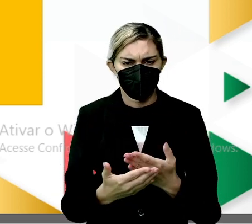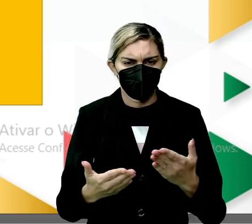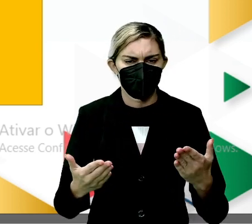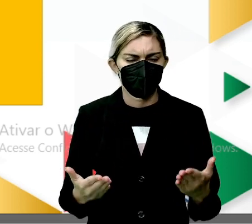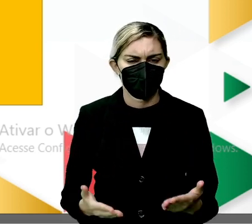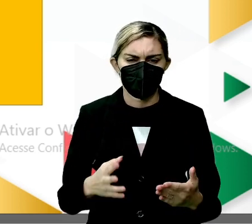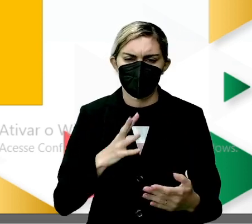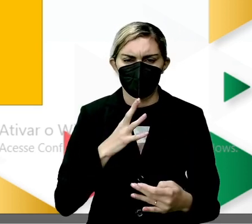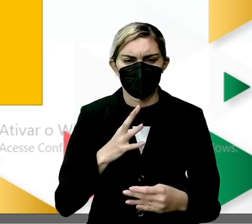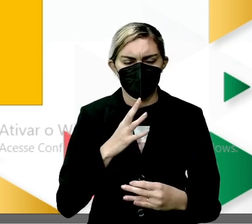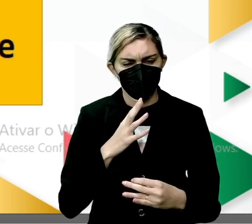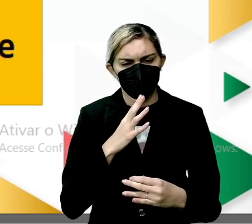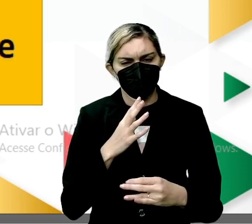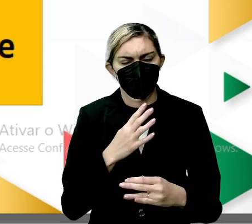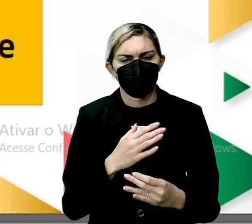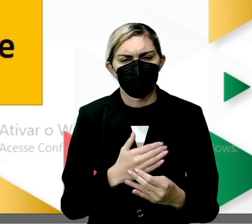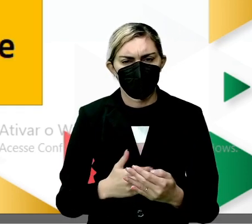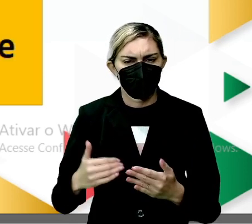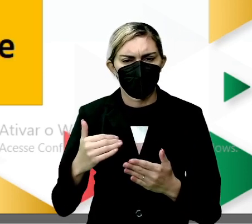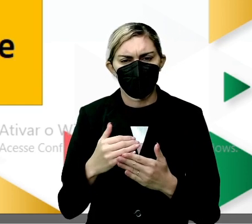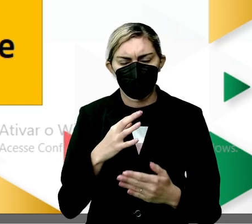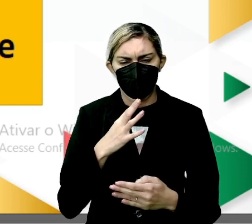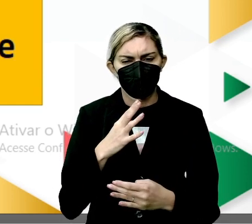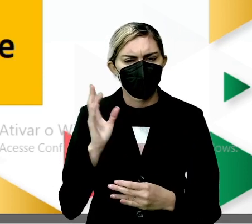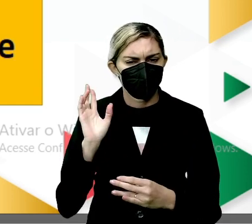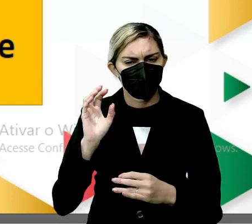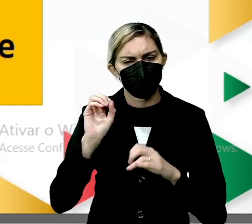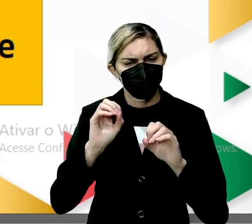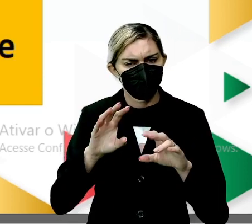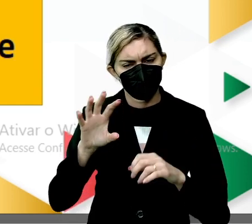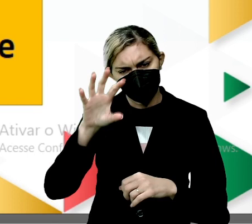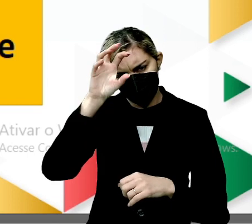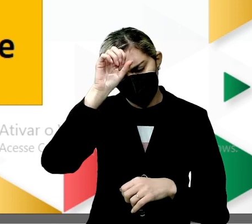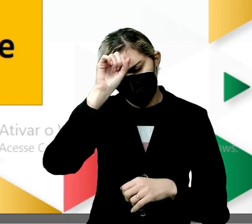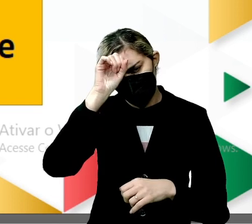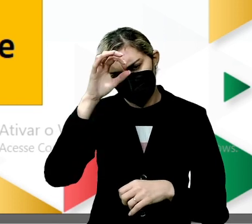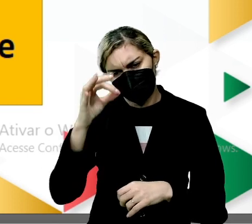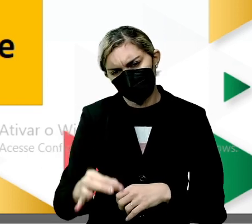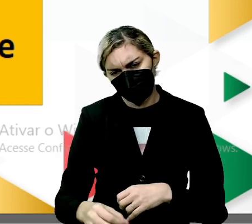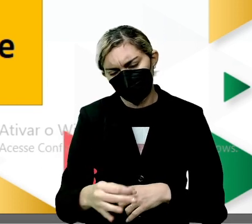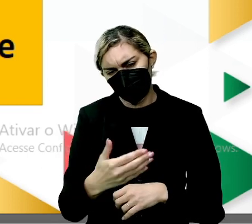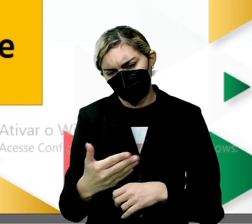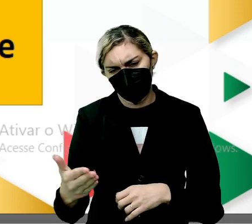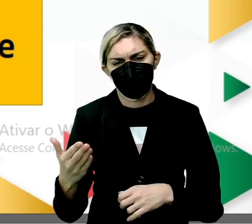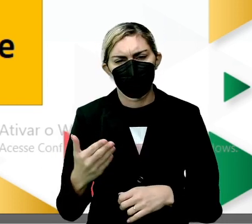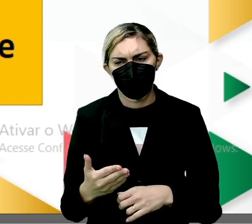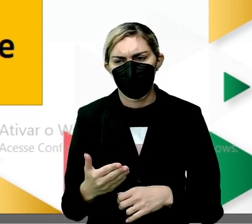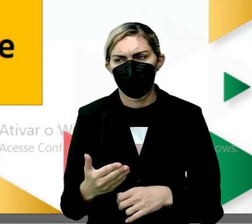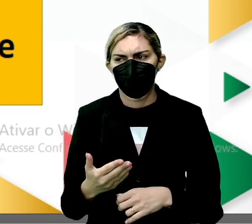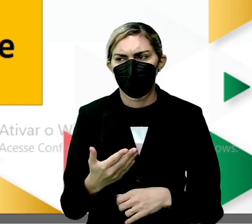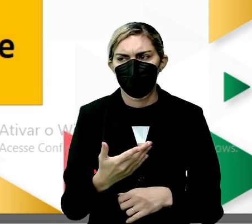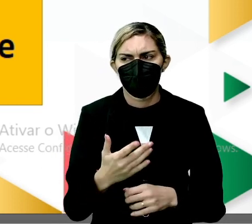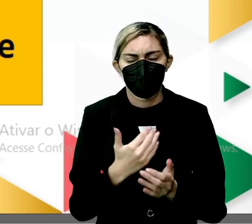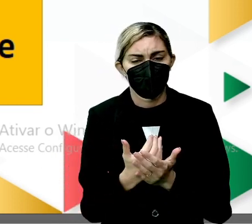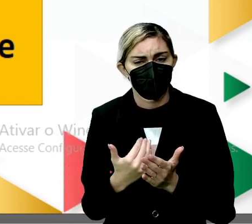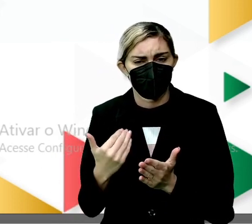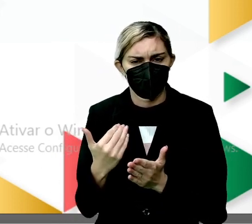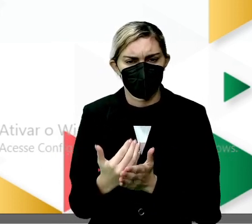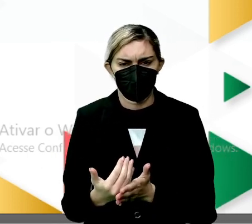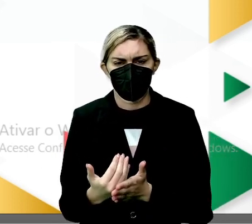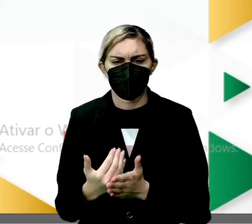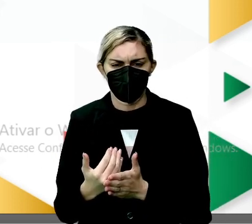vamos conhecer aqui, segundo o Espiritismo, certo? A obra espírita do maior